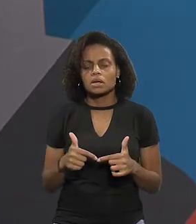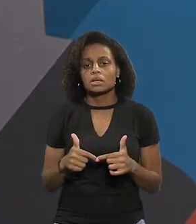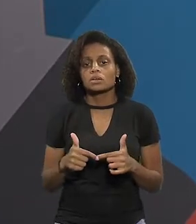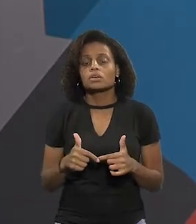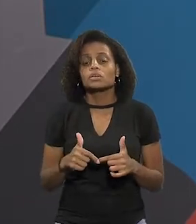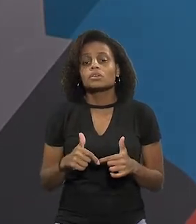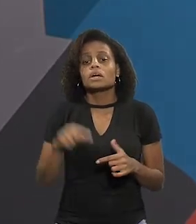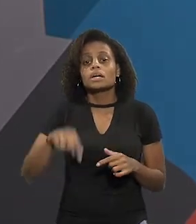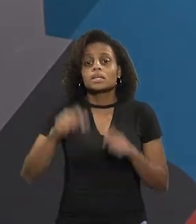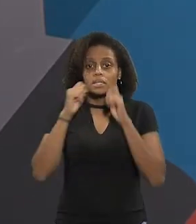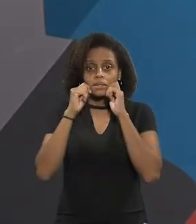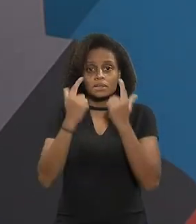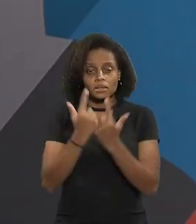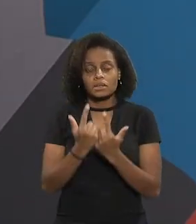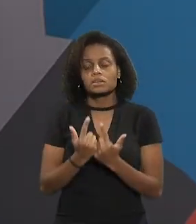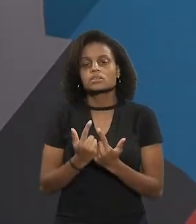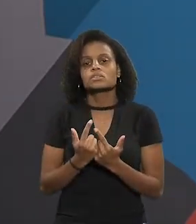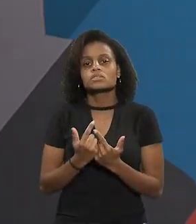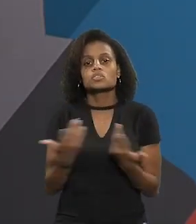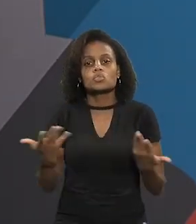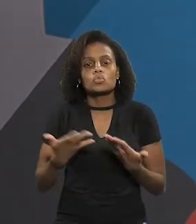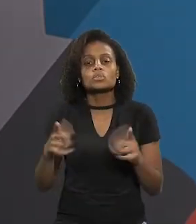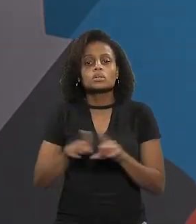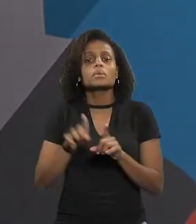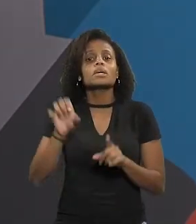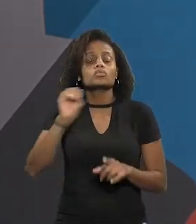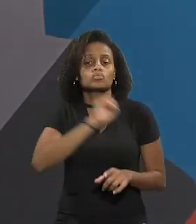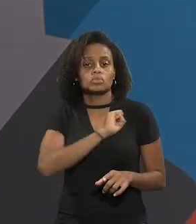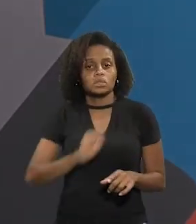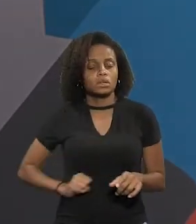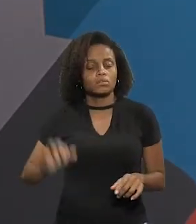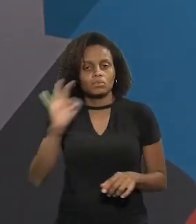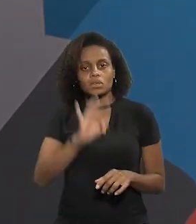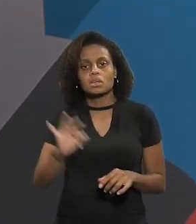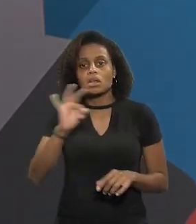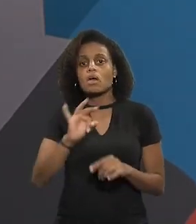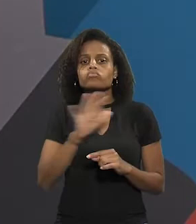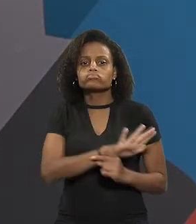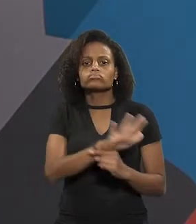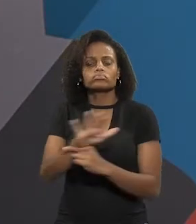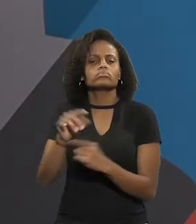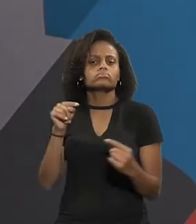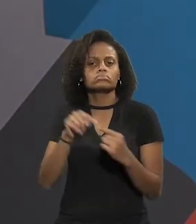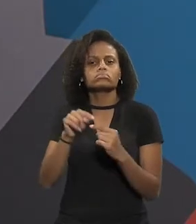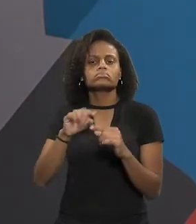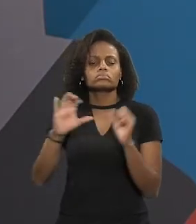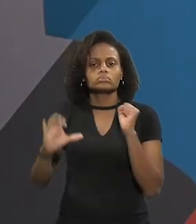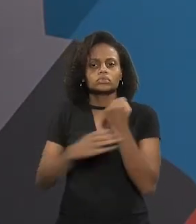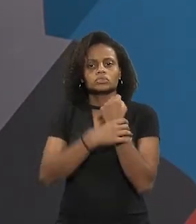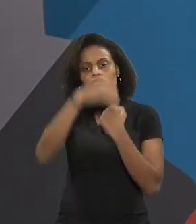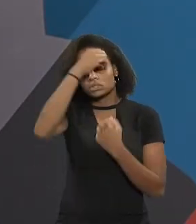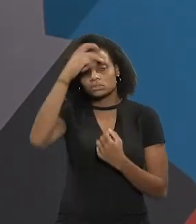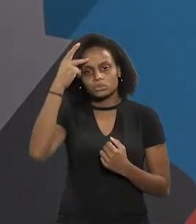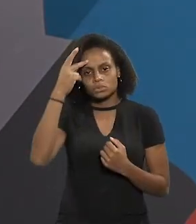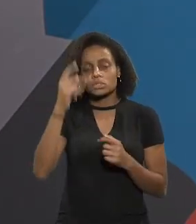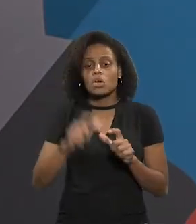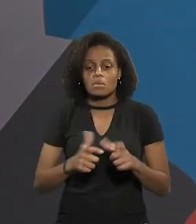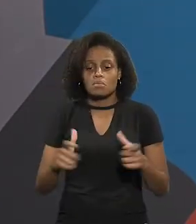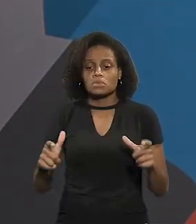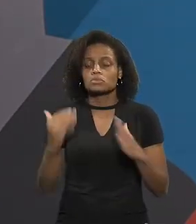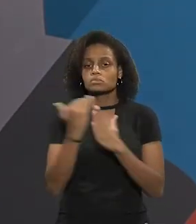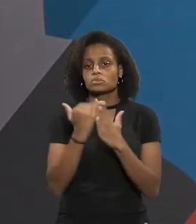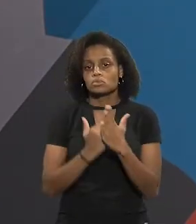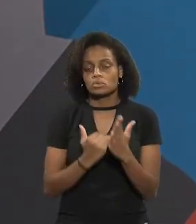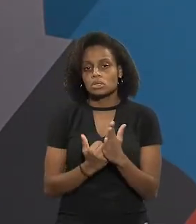razão dos seus mandatos aqui nessa casa e hoje no Senado Federal em prol da segurança pública. Na realidade, a ampliação dos programas